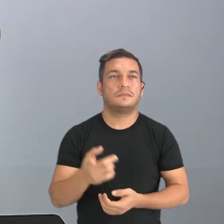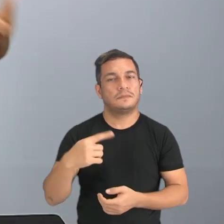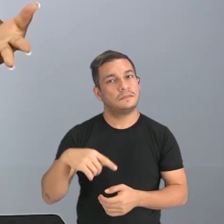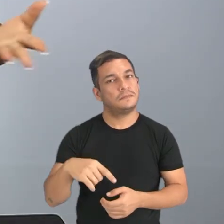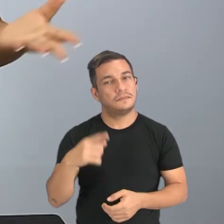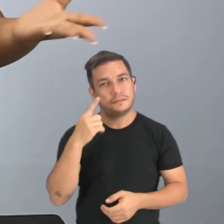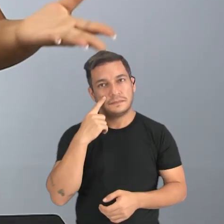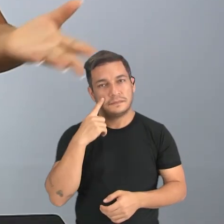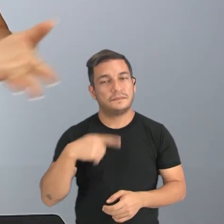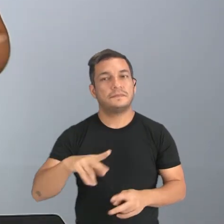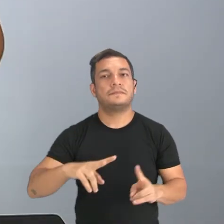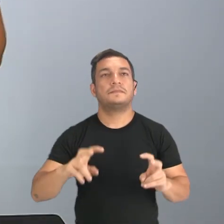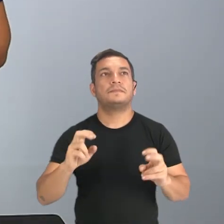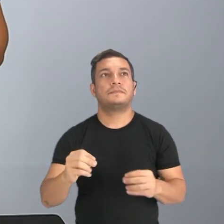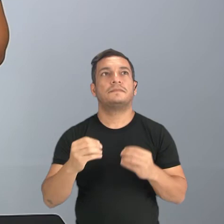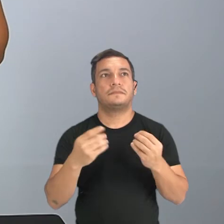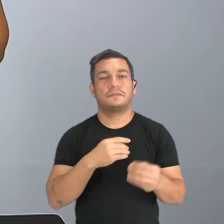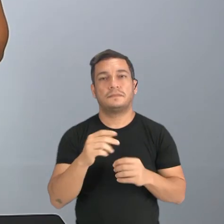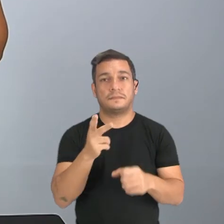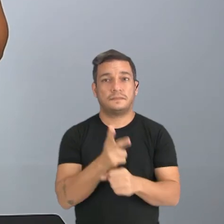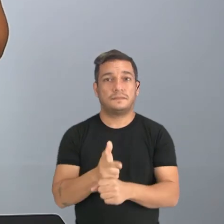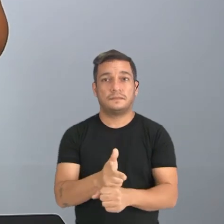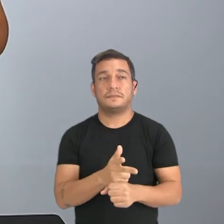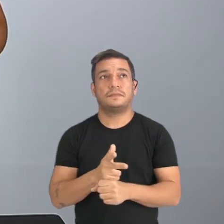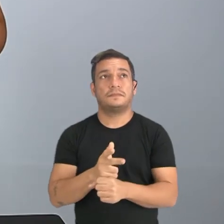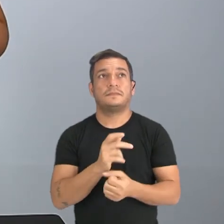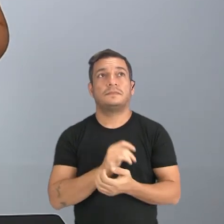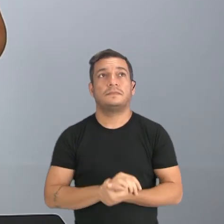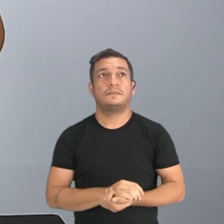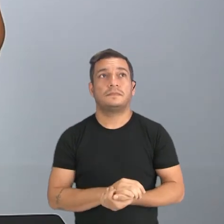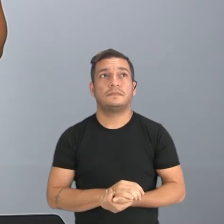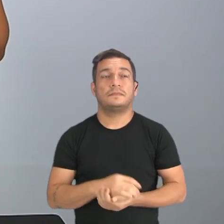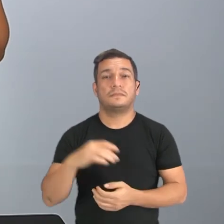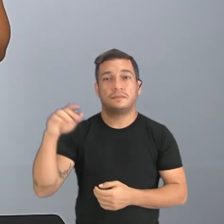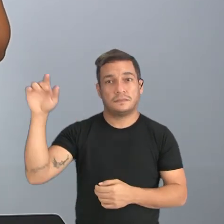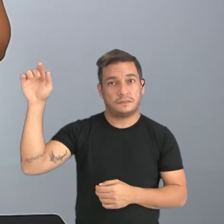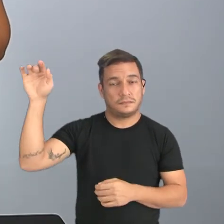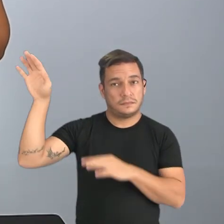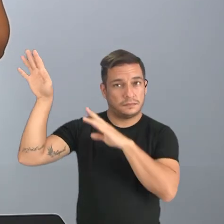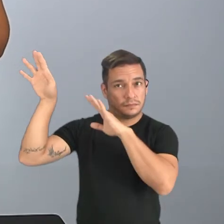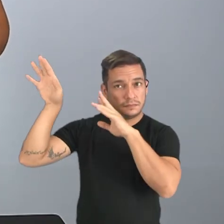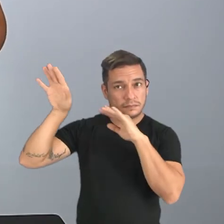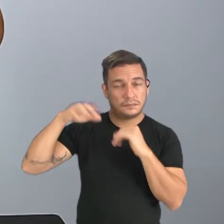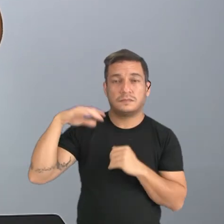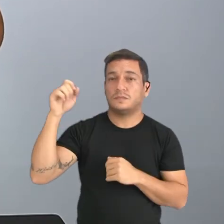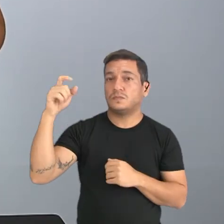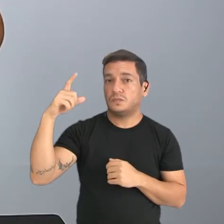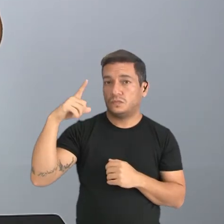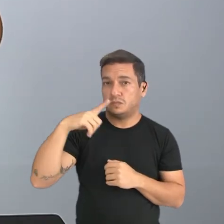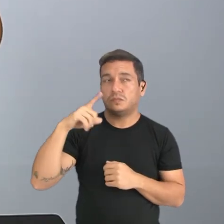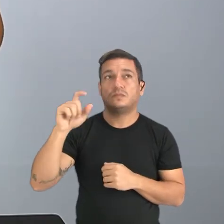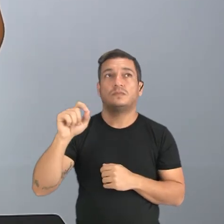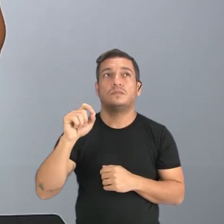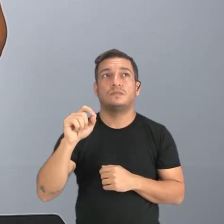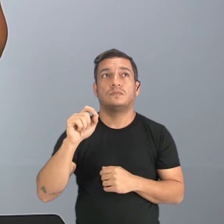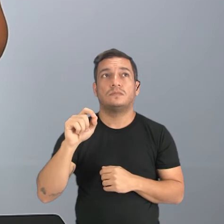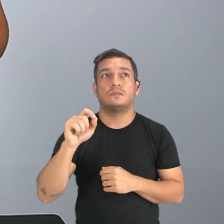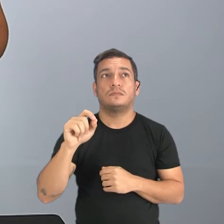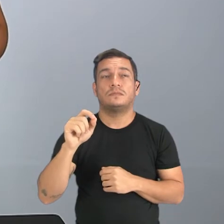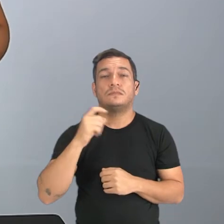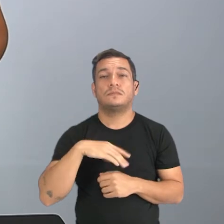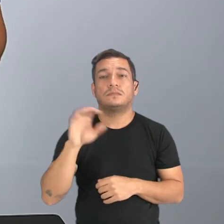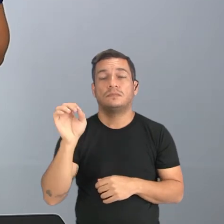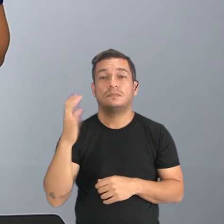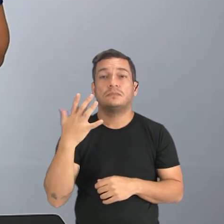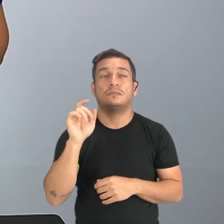Como nós percebemos no vídeo, a radiação solar são efeitos